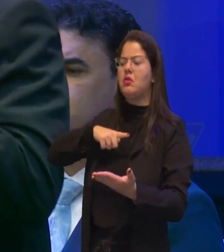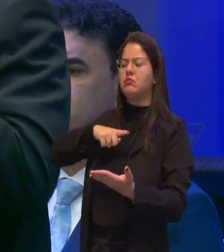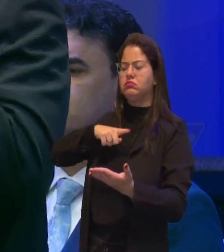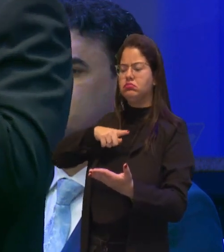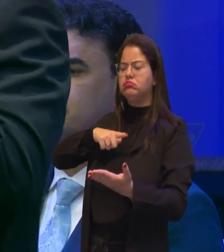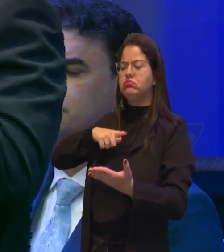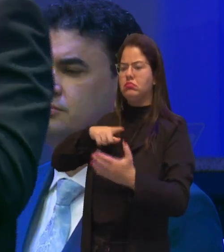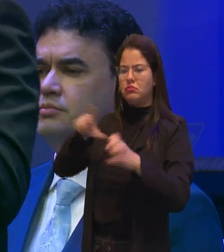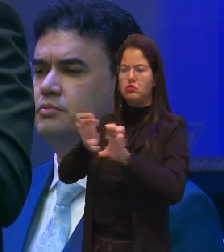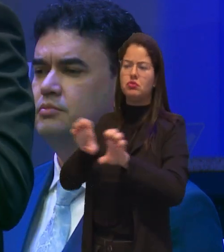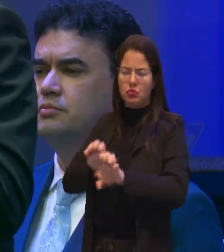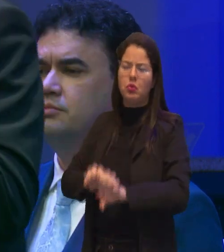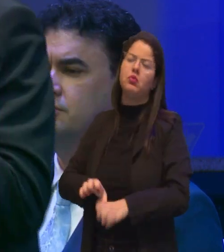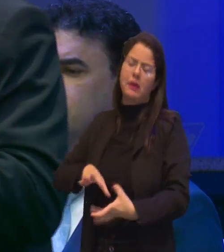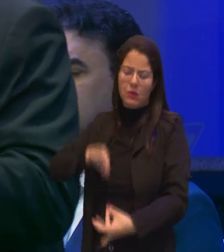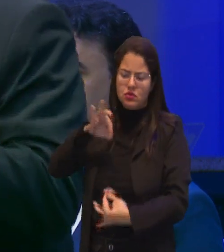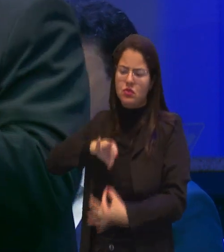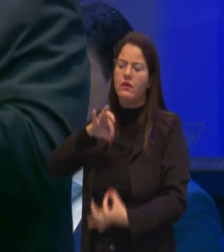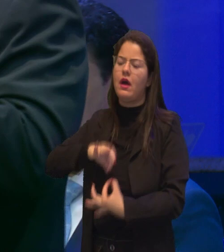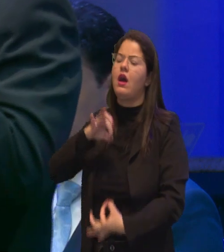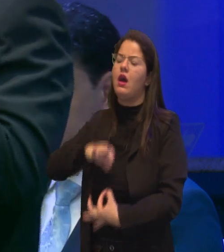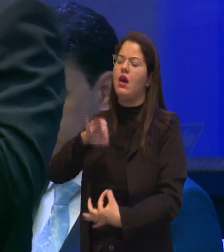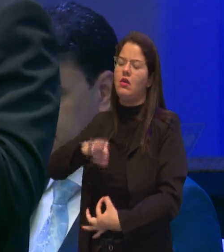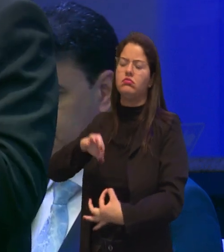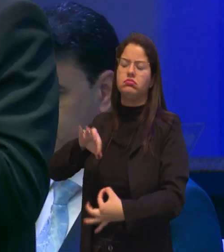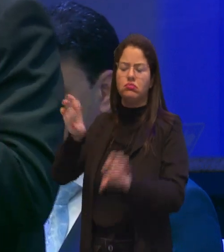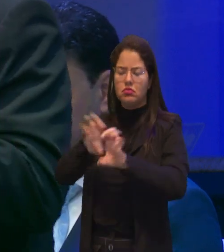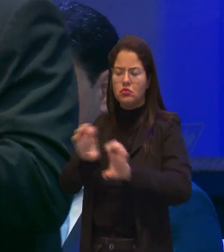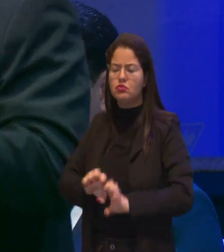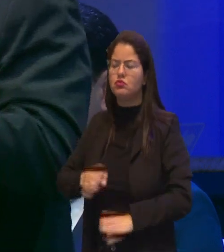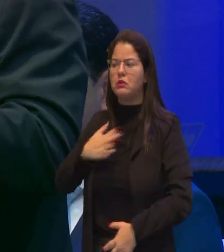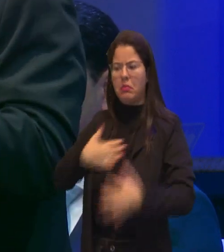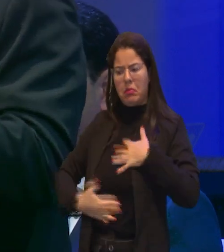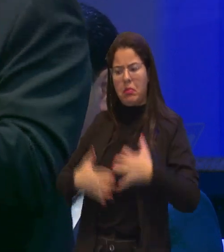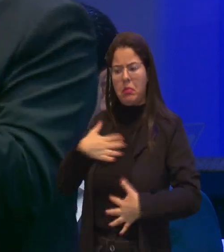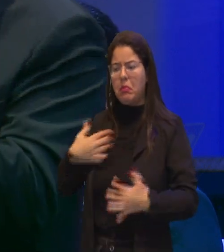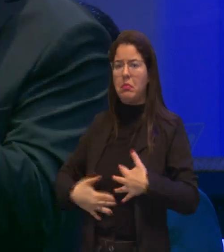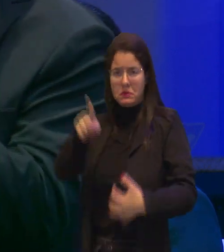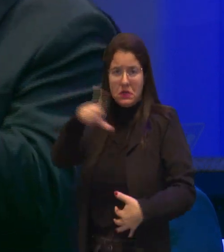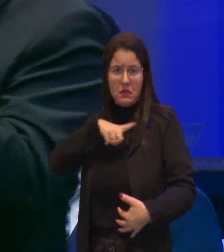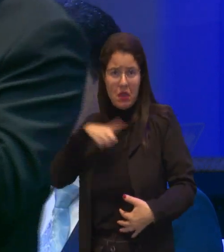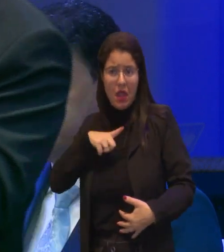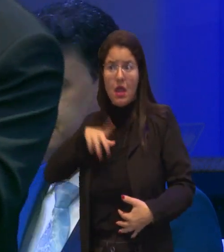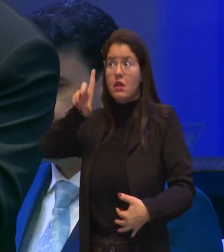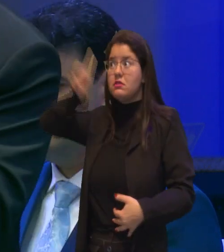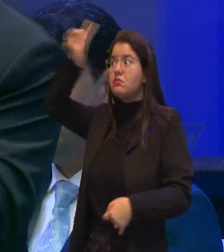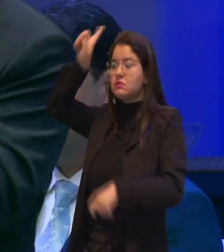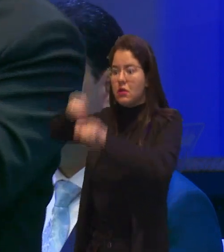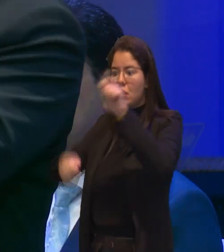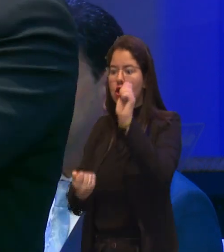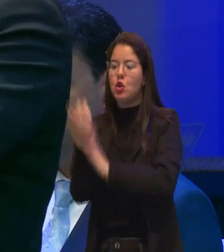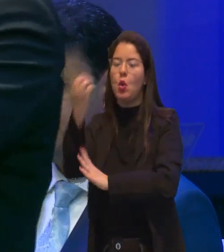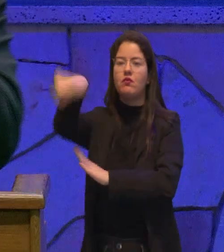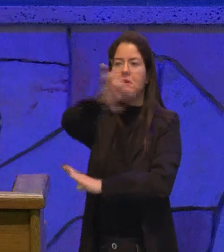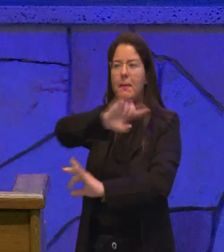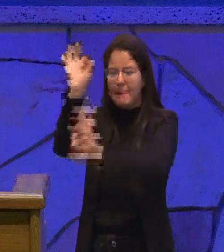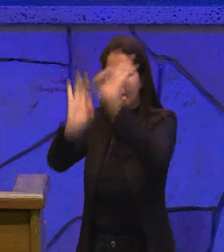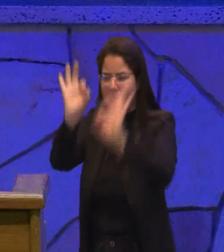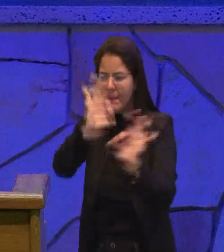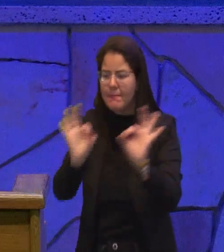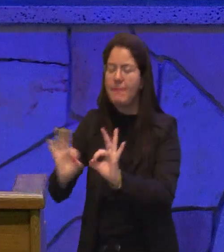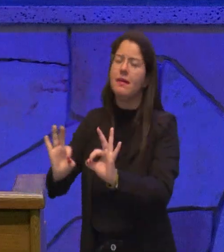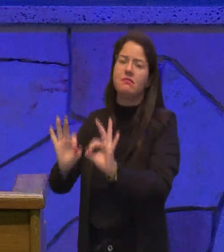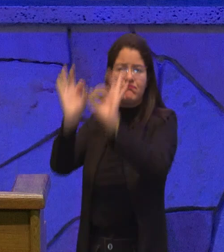estrutura emocional, sem uma estrutura corporal, uma fisiologia muito bem feita, muito bem determinada.